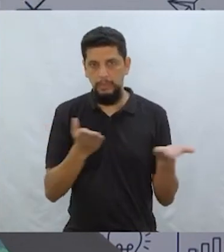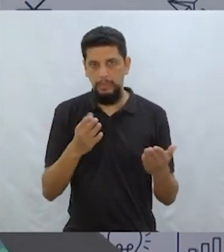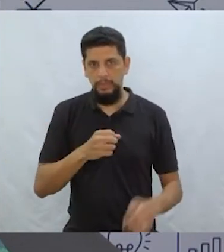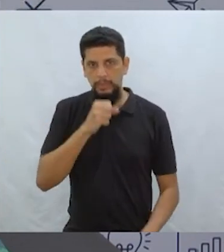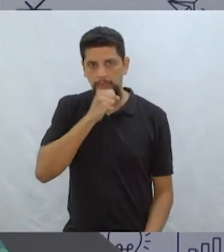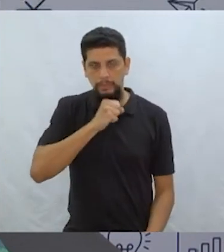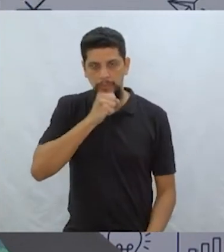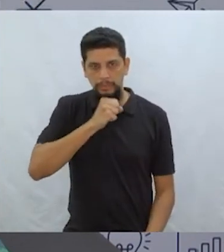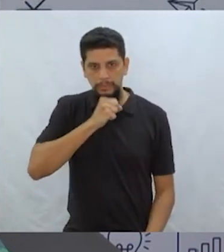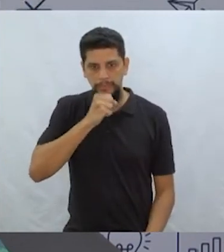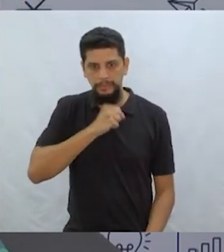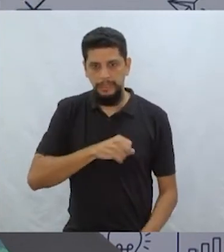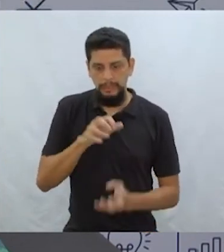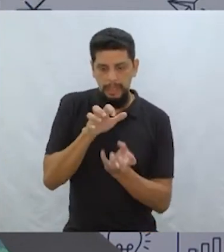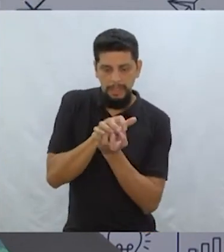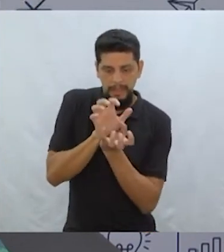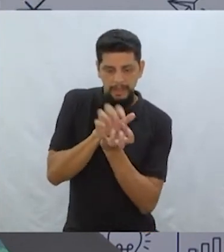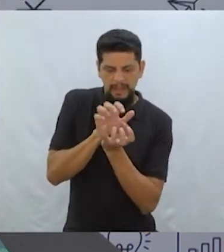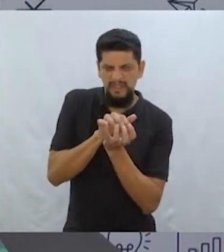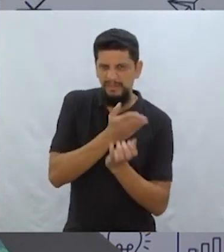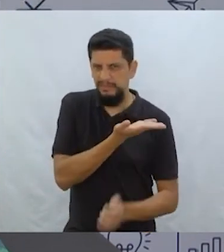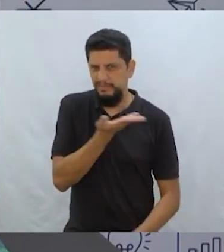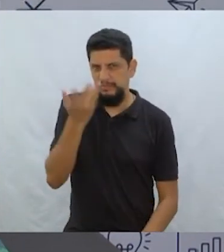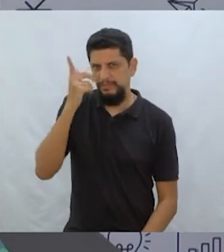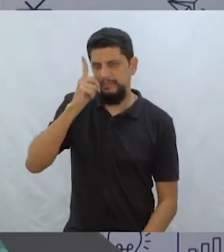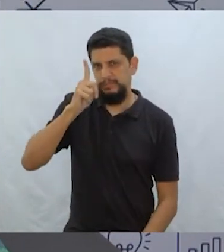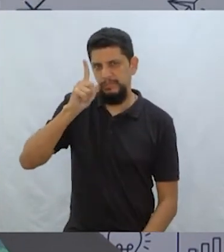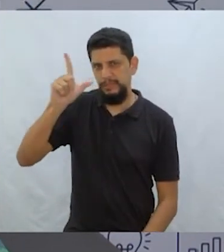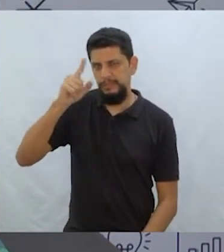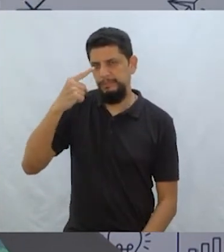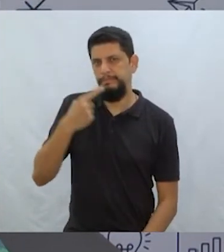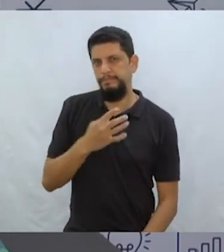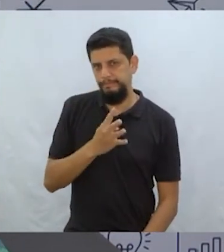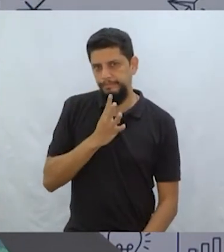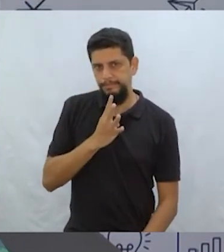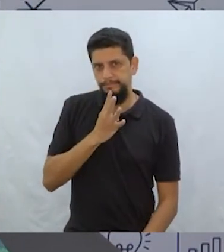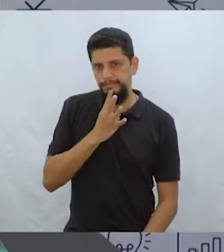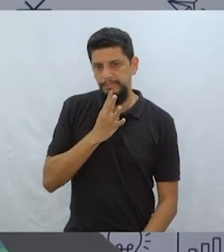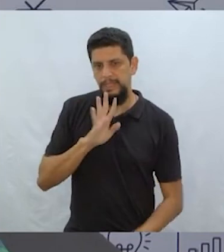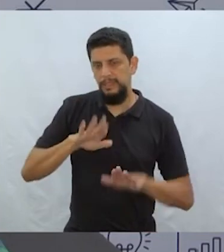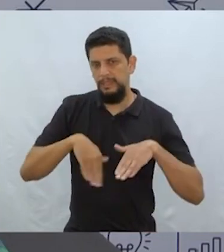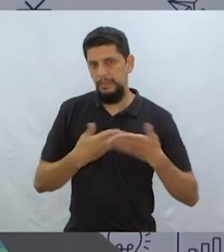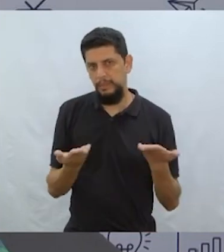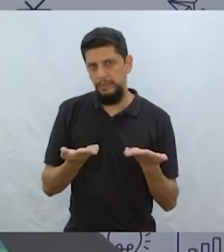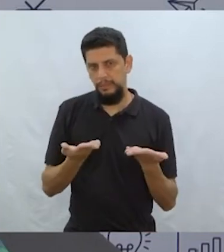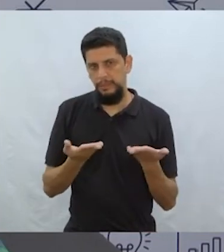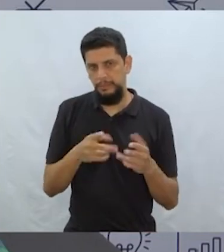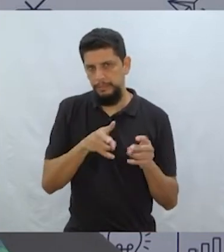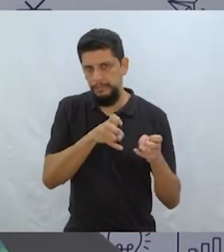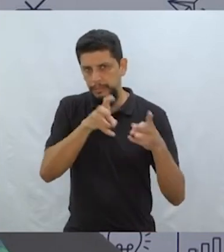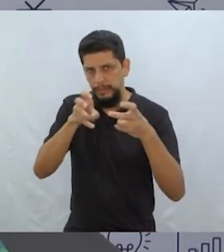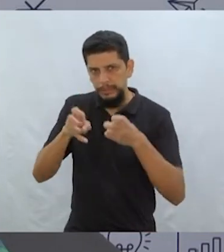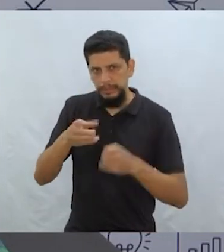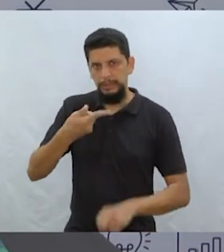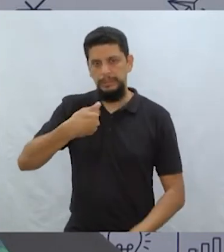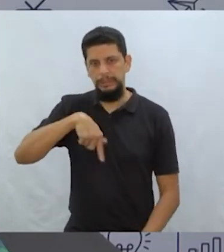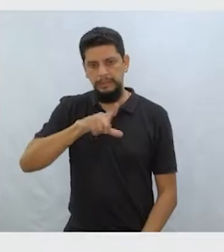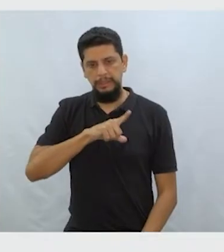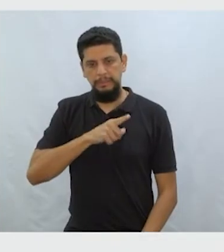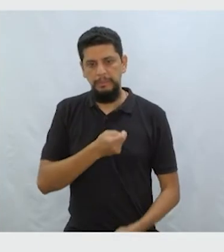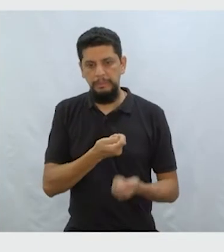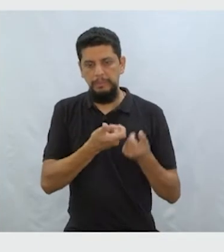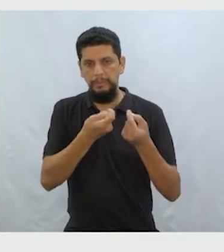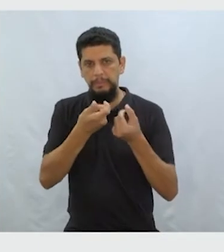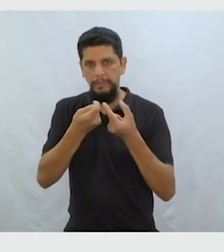o bisavô e a dentadura vocês conseguiram reconhecer então perceberam que nós temos